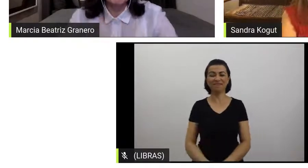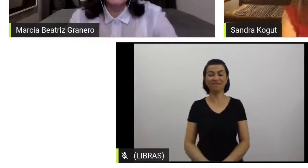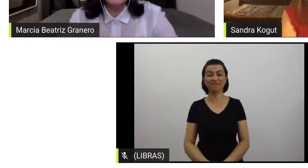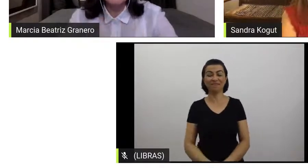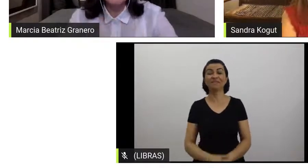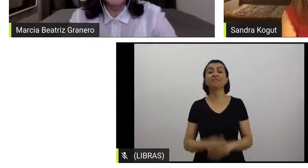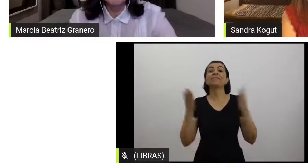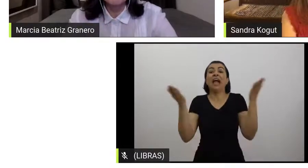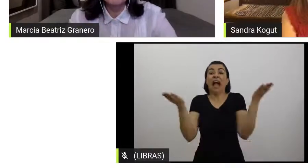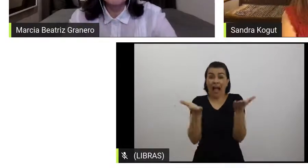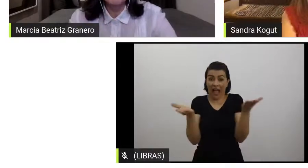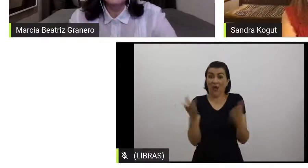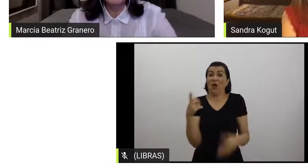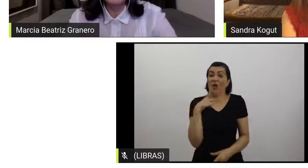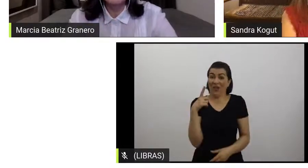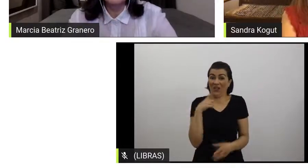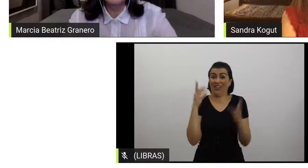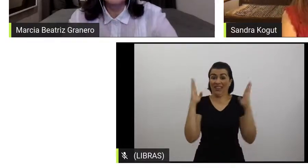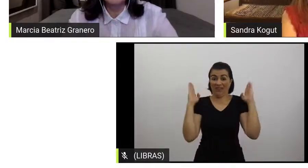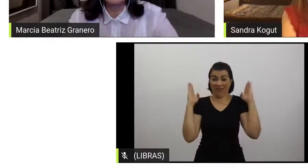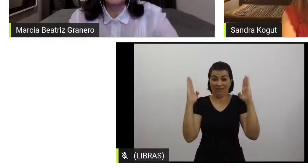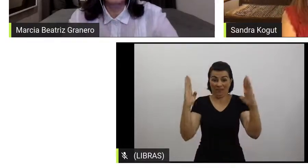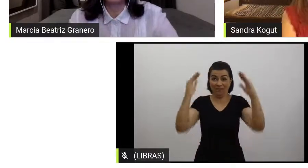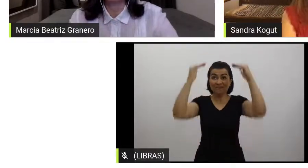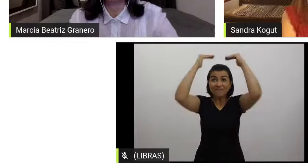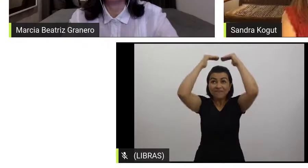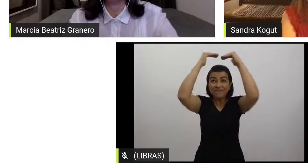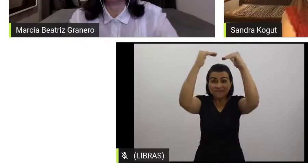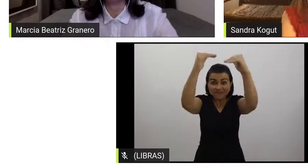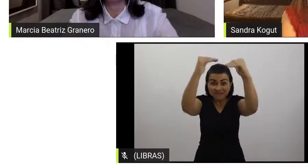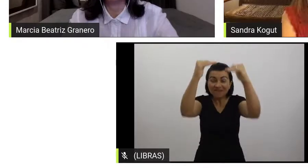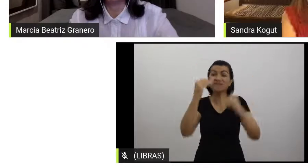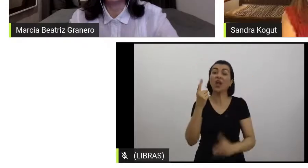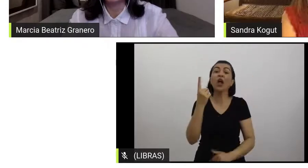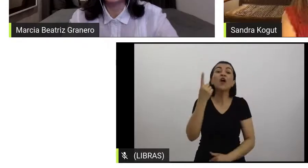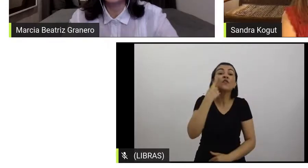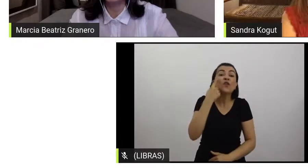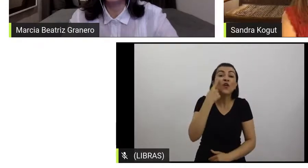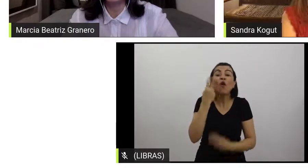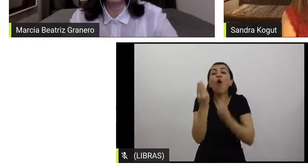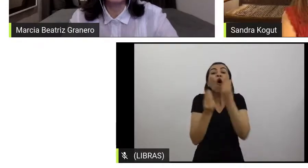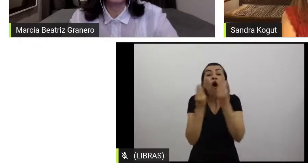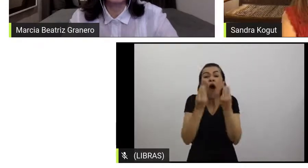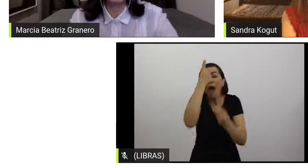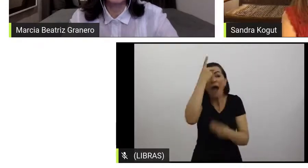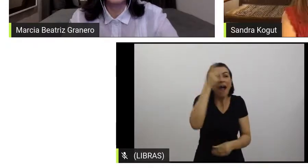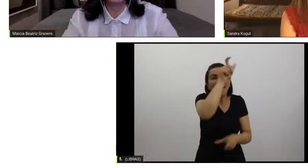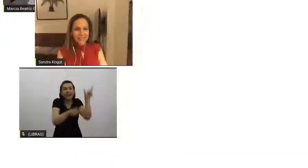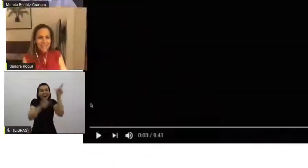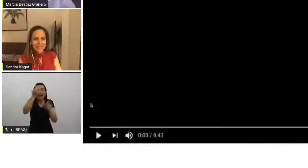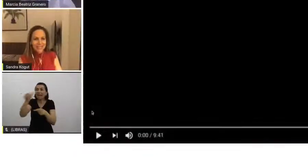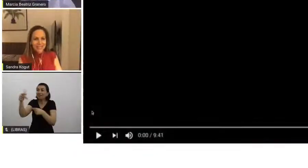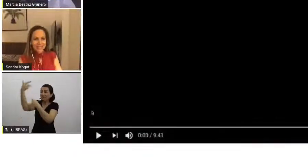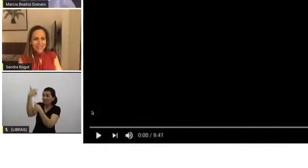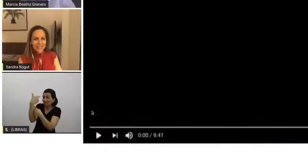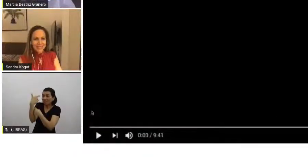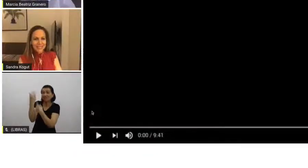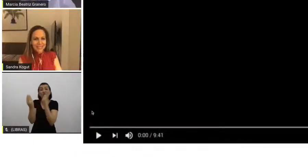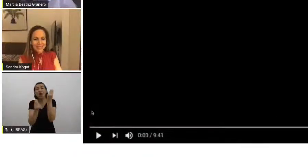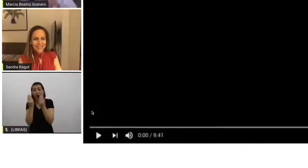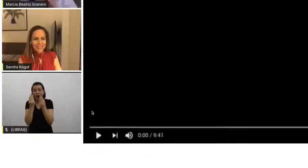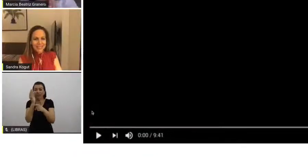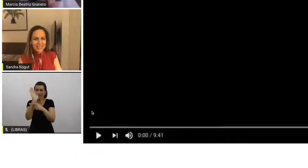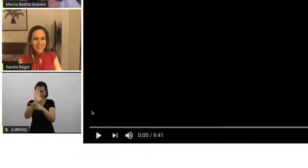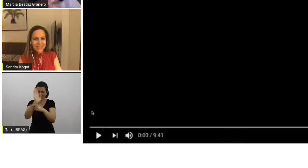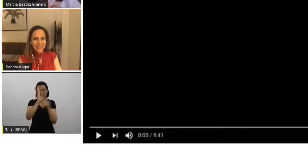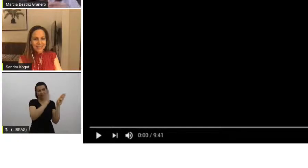as videocabines. Vamos mostrar um trechinho das videocabines, que essa. Aí a gente já volta para falar também. A videocabine